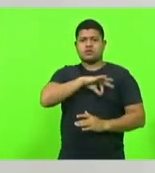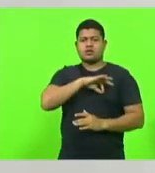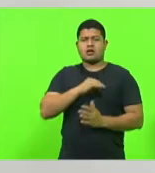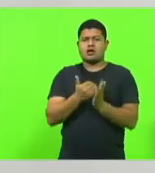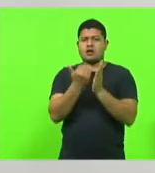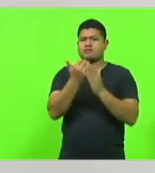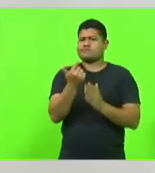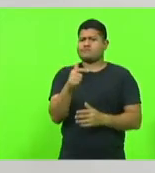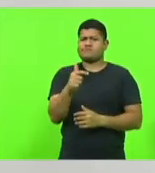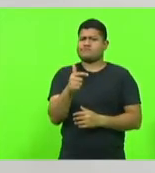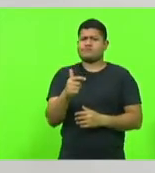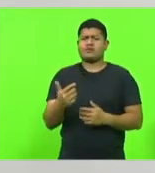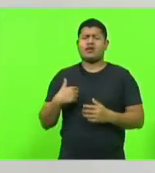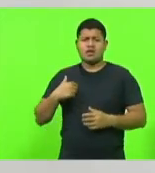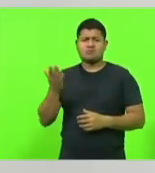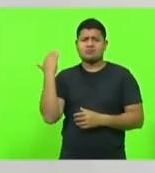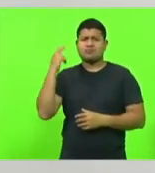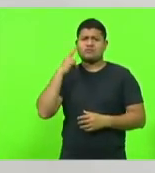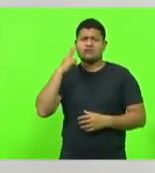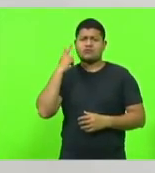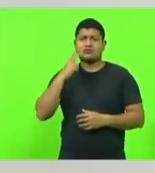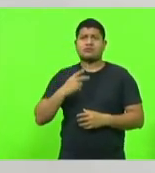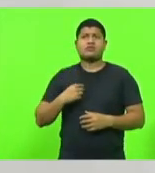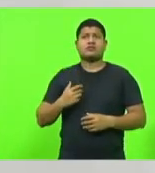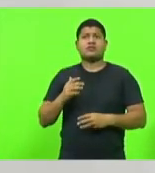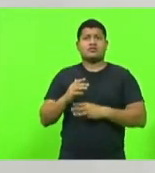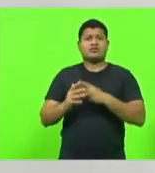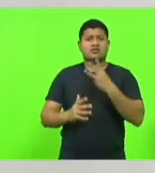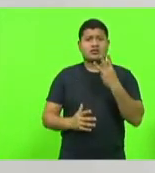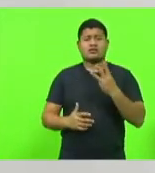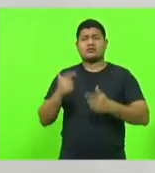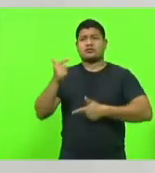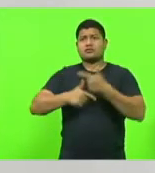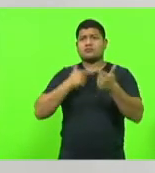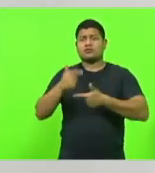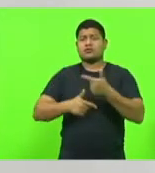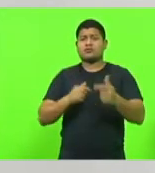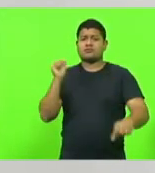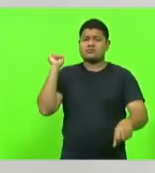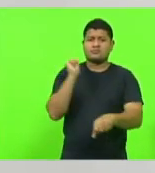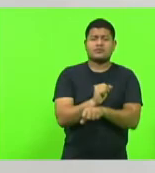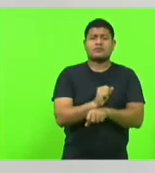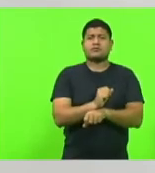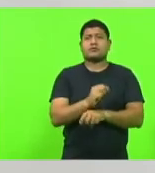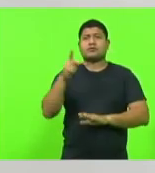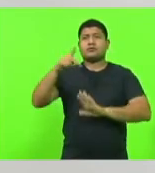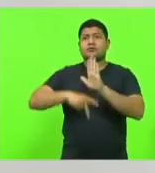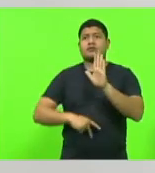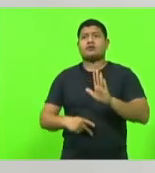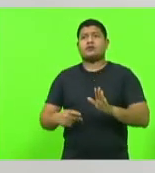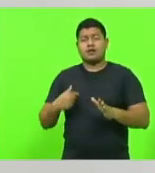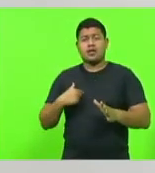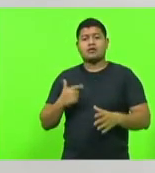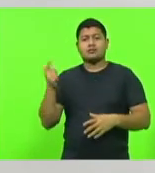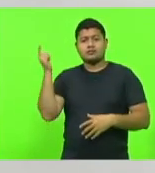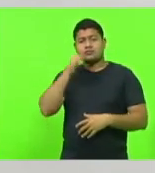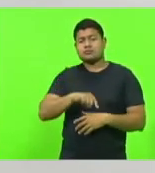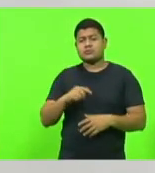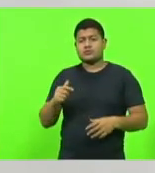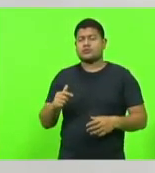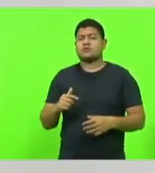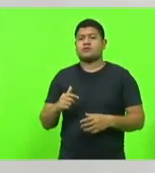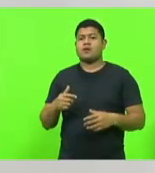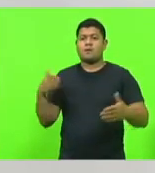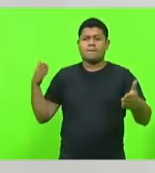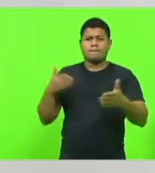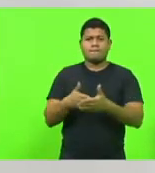fui vereador em Florianópolis e por 3 vezes eu trabalhei para impedir esse projeto e por 3 vezes conseguimos impedir esse projeto.